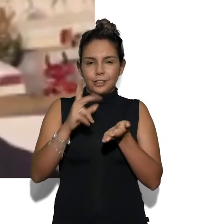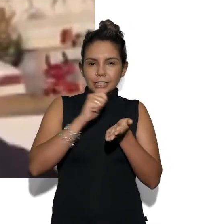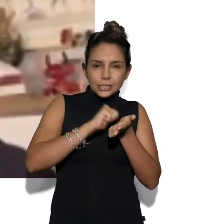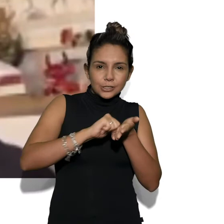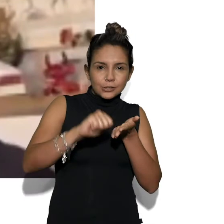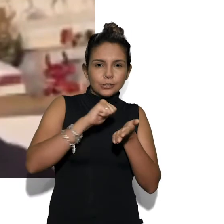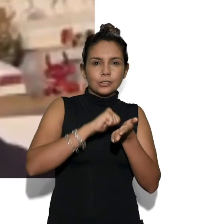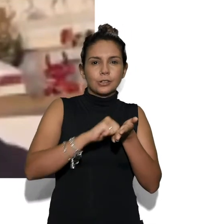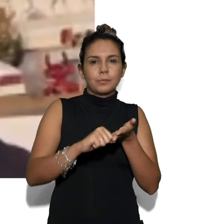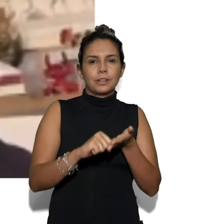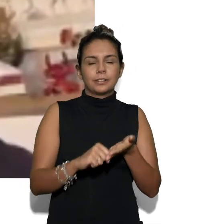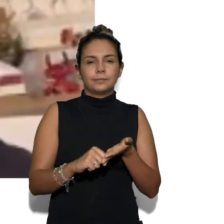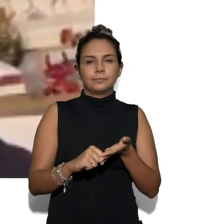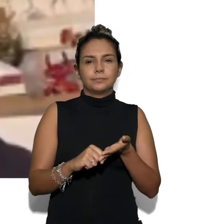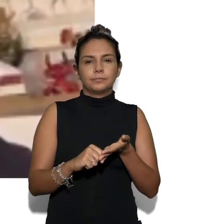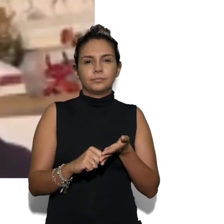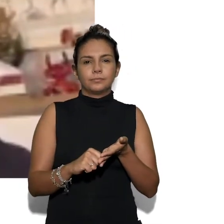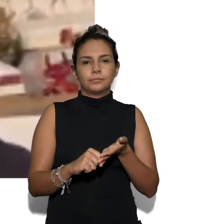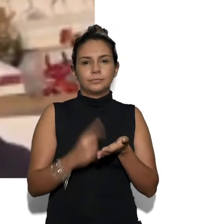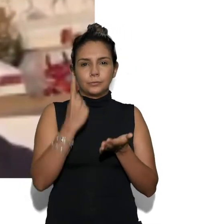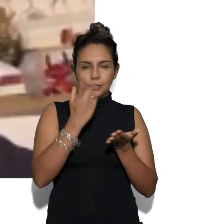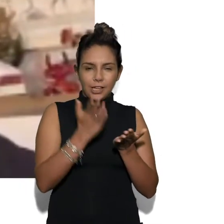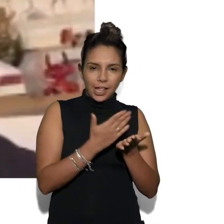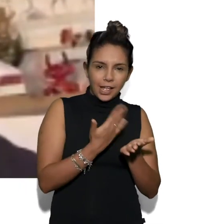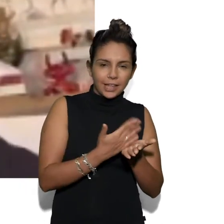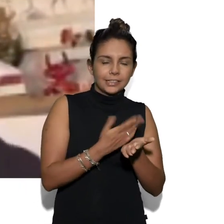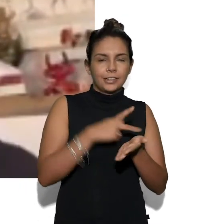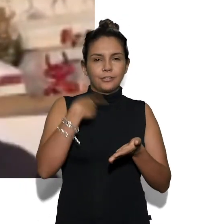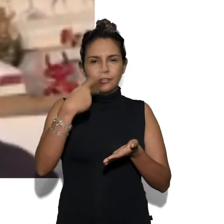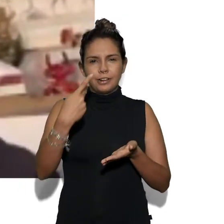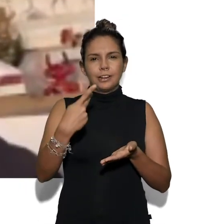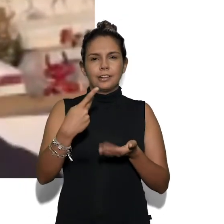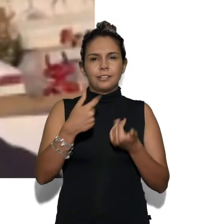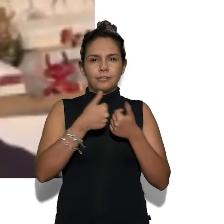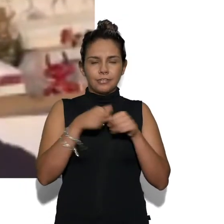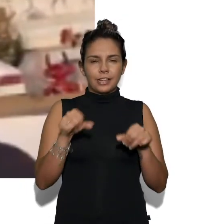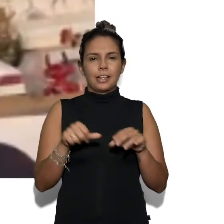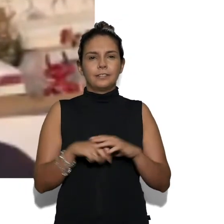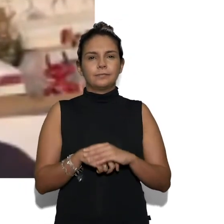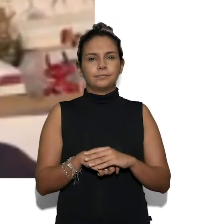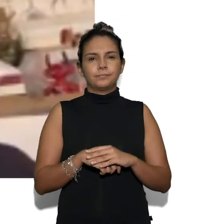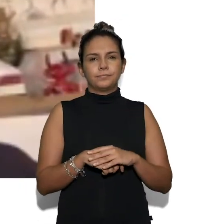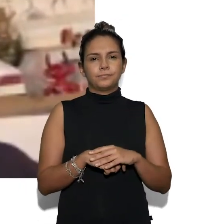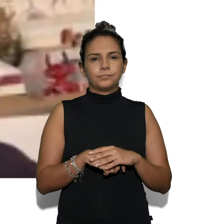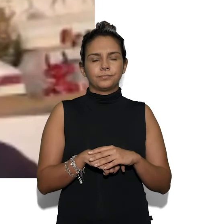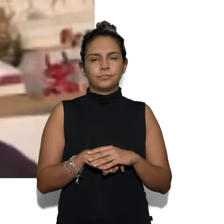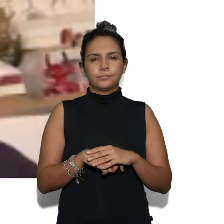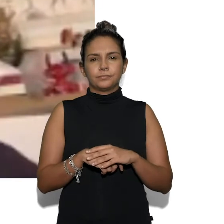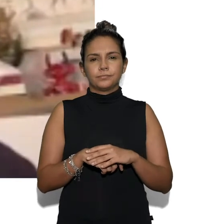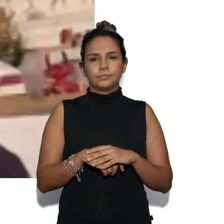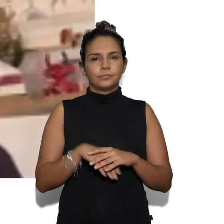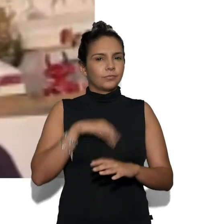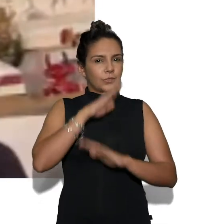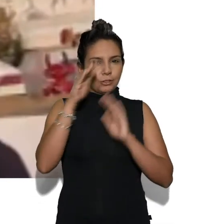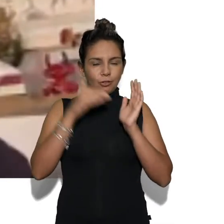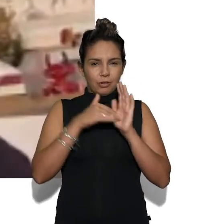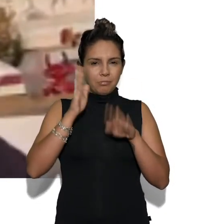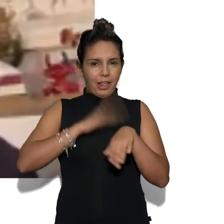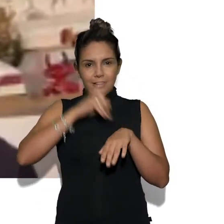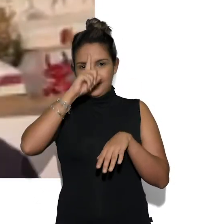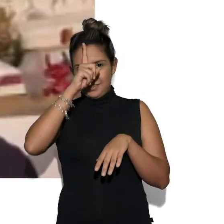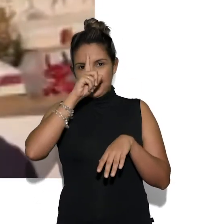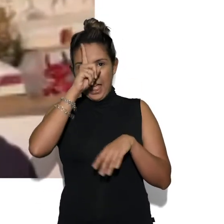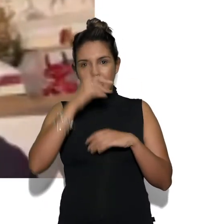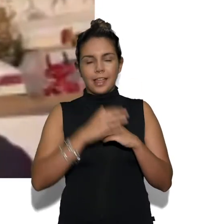mão e, ao invés de simplesmente sublinhar, passar num caderno as citações e ficar jogando com